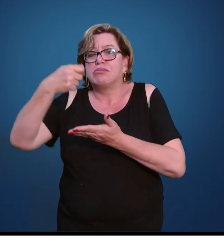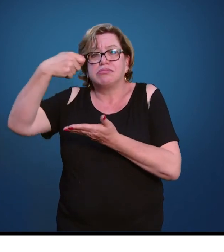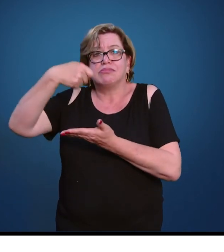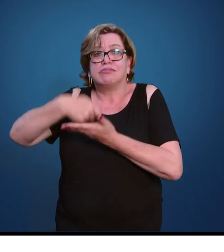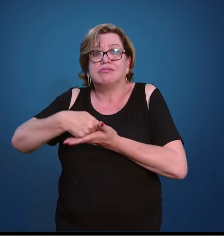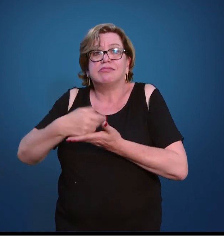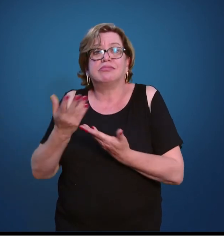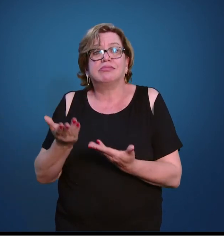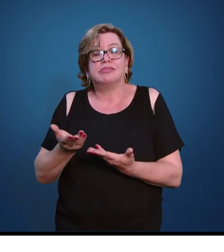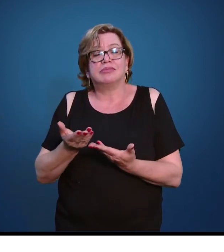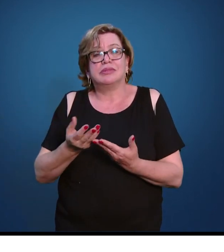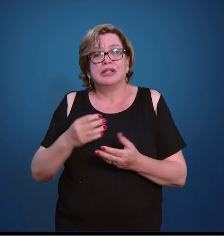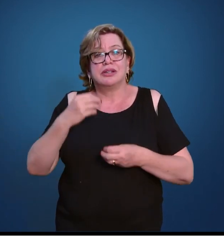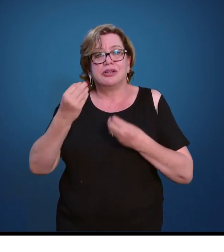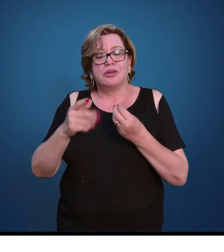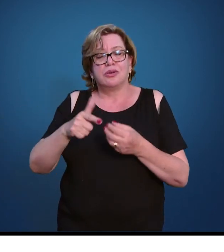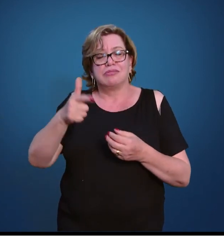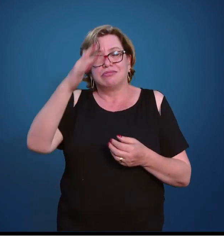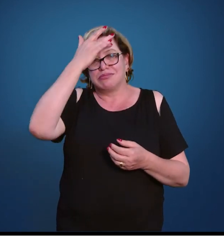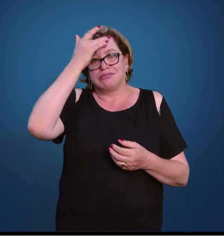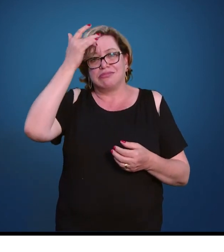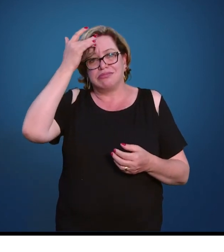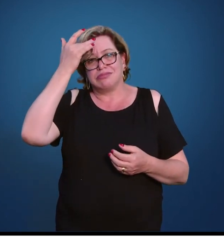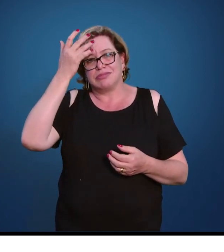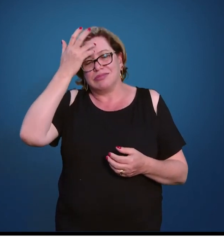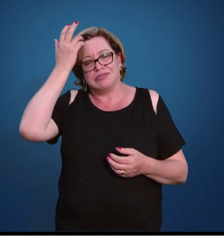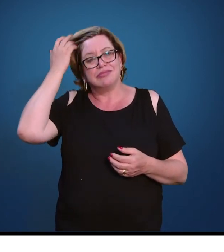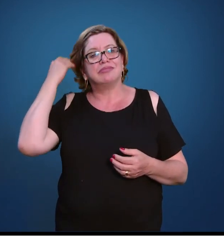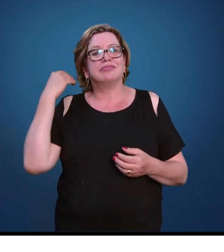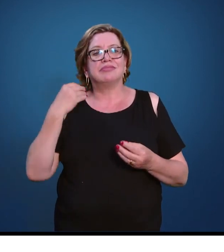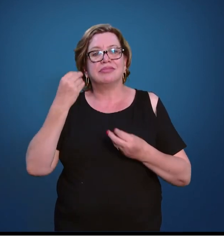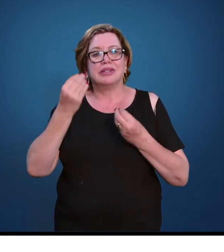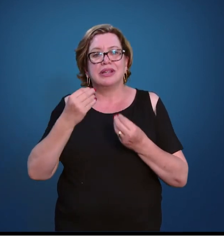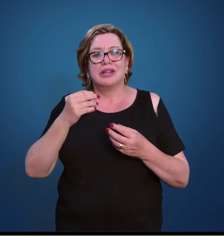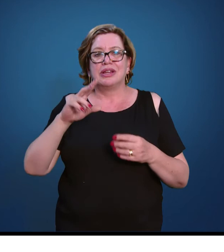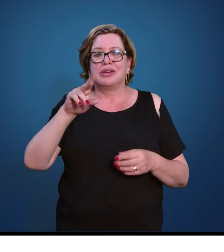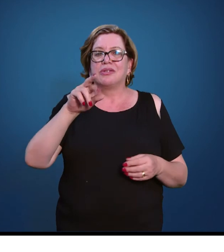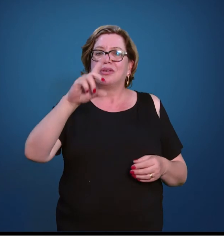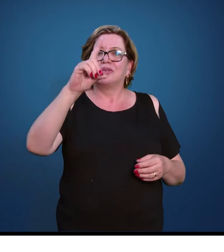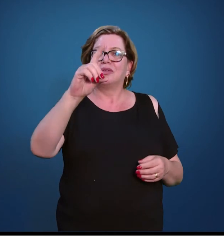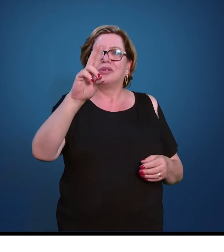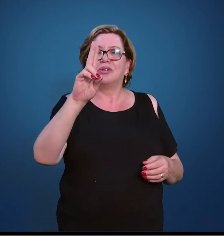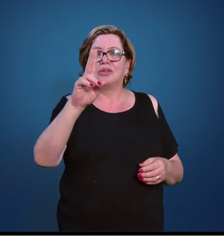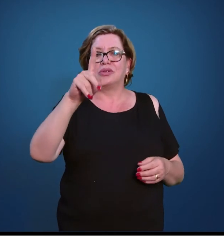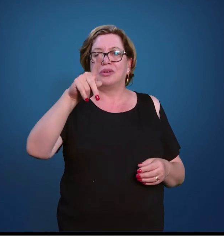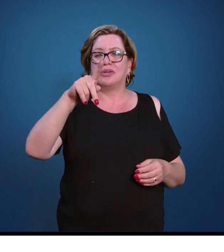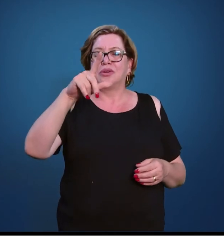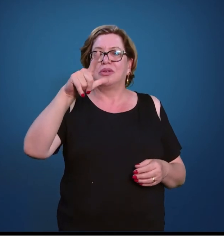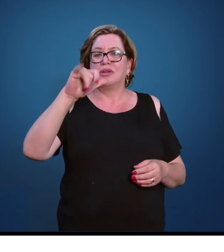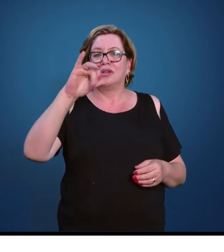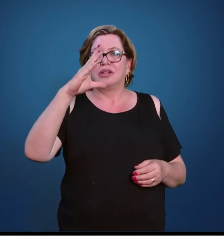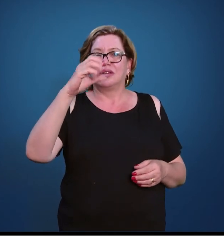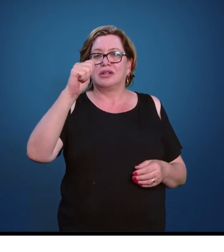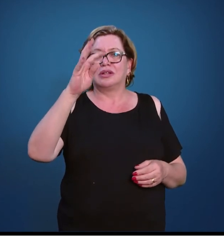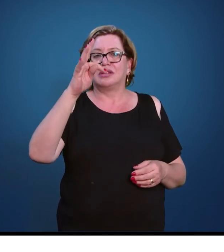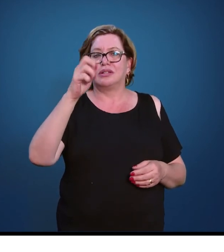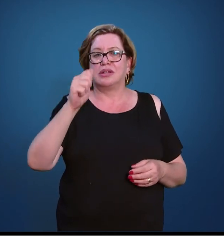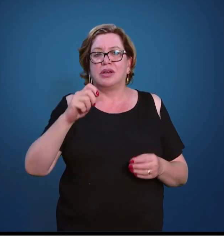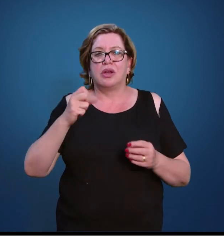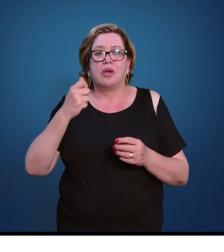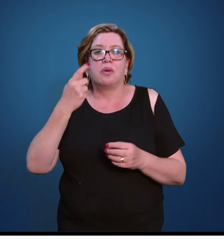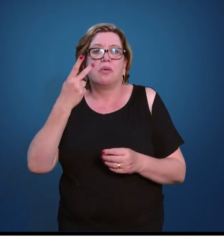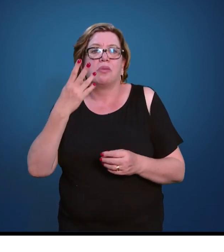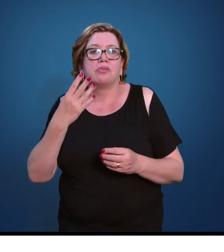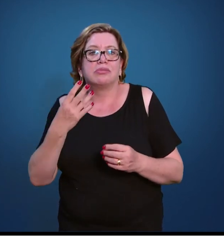contas dos meus clientes, minhas duplicatas a receber? Quanto tempo eu levo